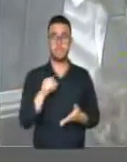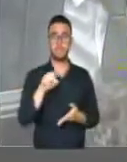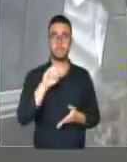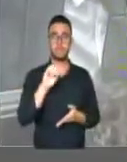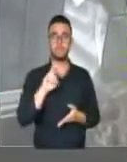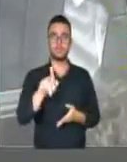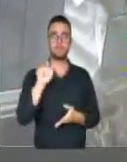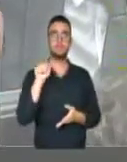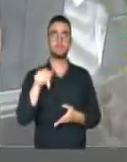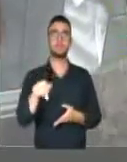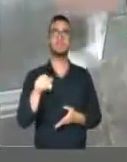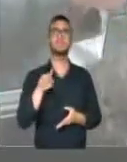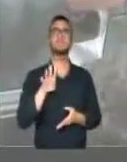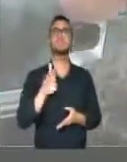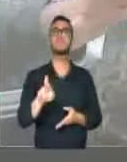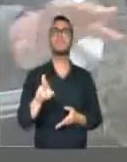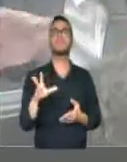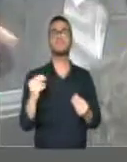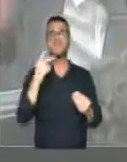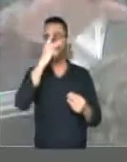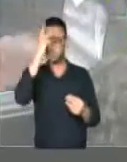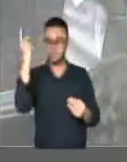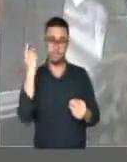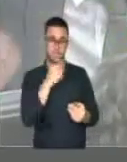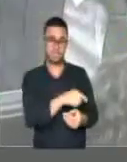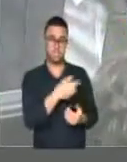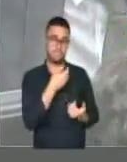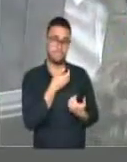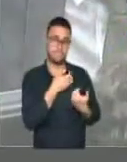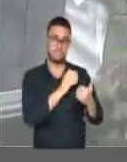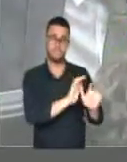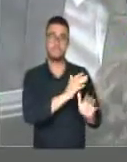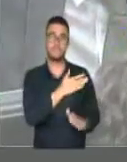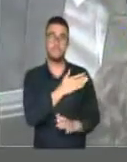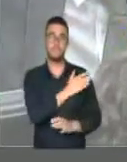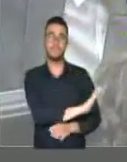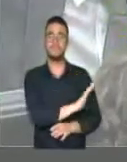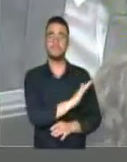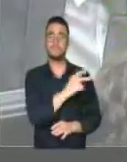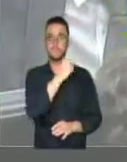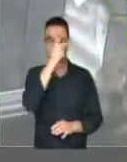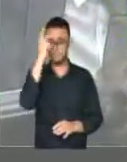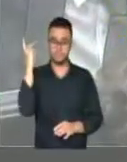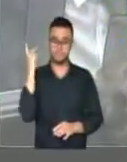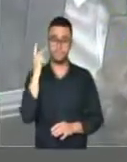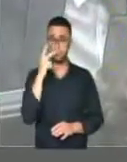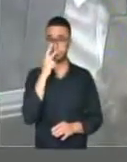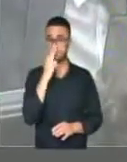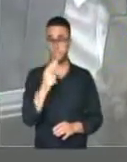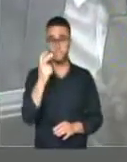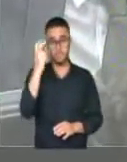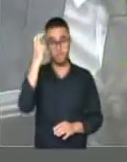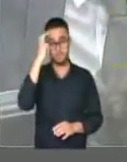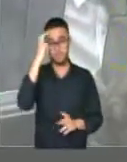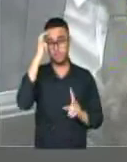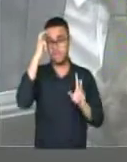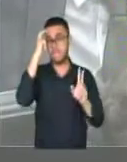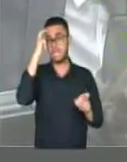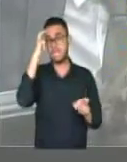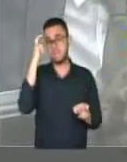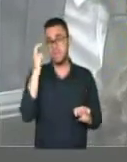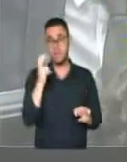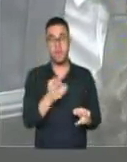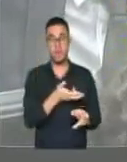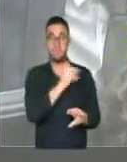342agora.org.br, tão rejeitado aqui por alguns que acham que cultura é uma perfumaria,